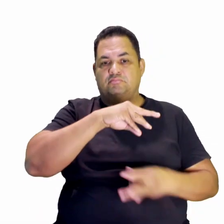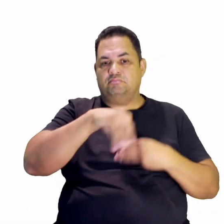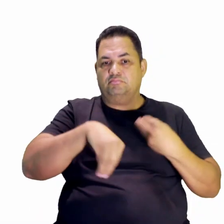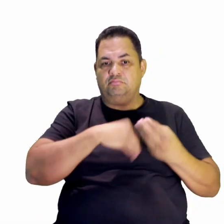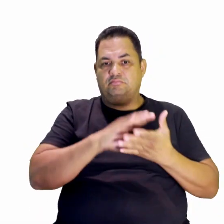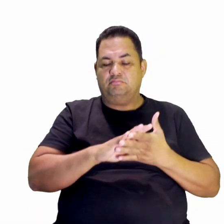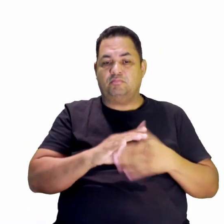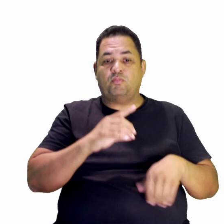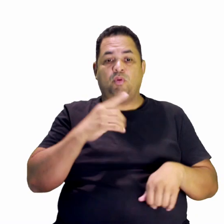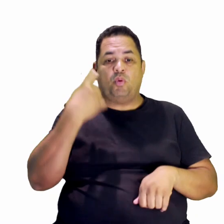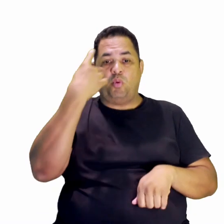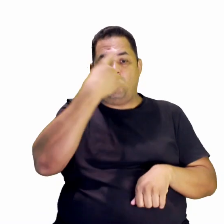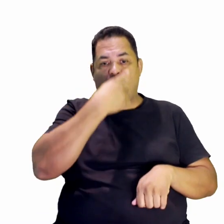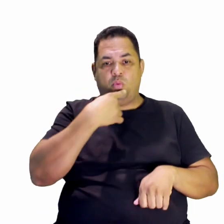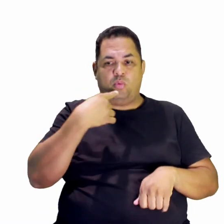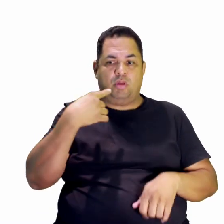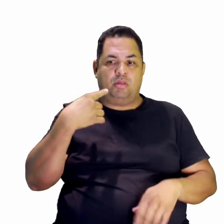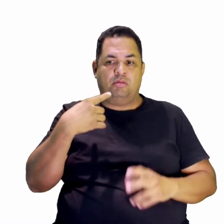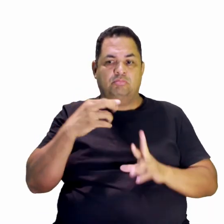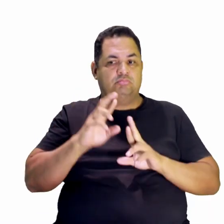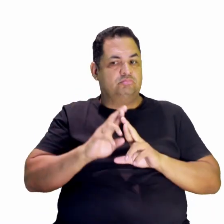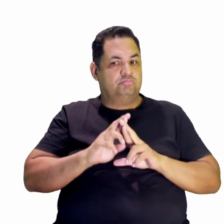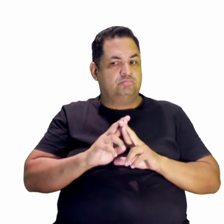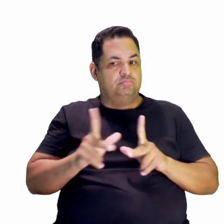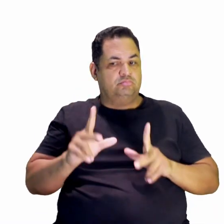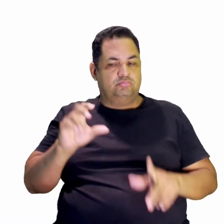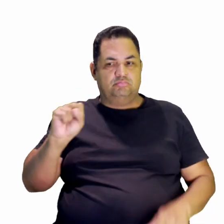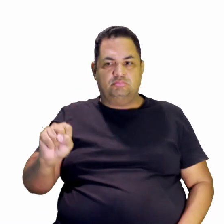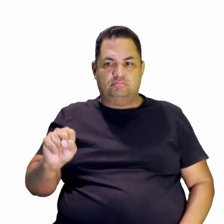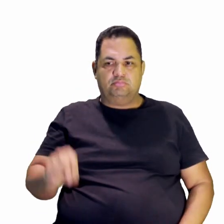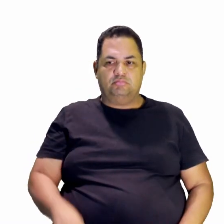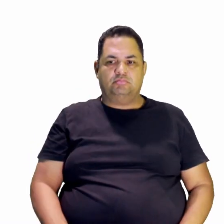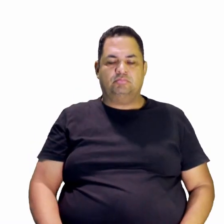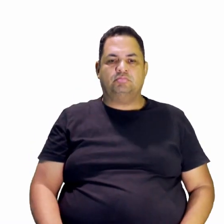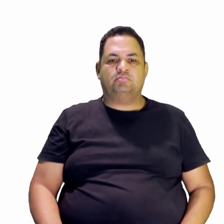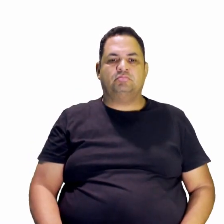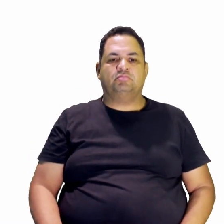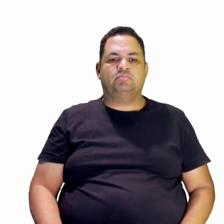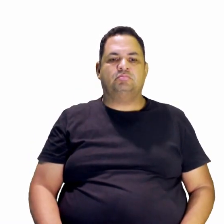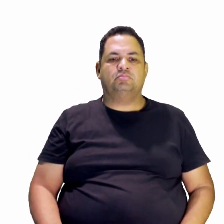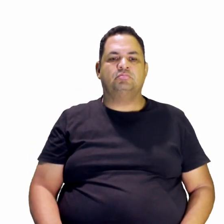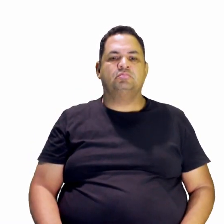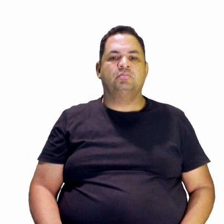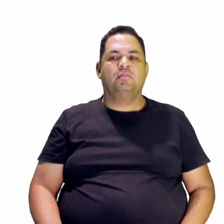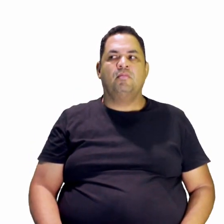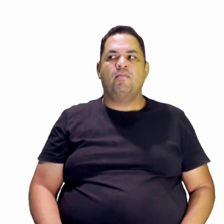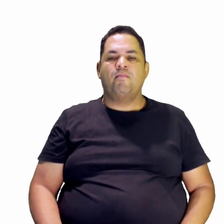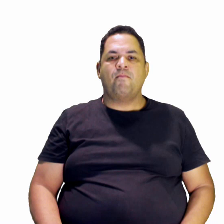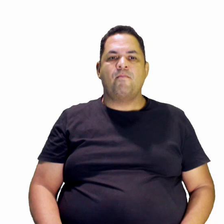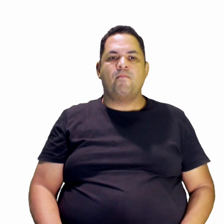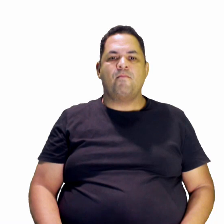né? Mas nas mesmas unidades não tem problema. Você vê que não dá erro, tá bom?